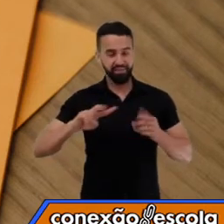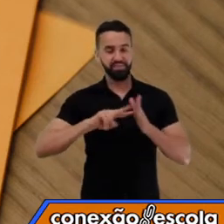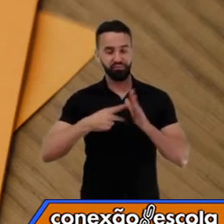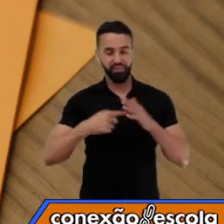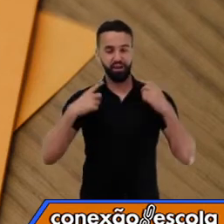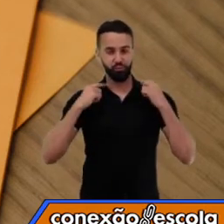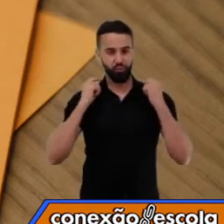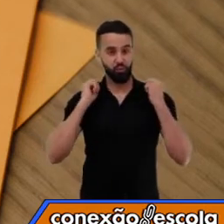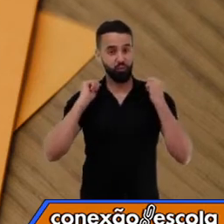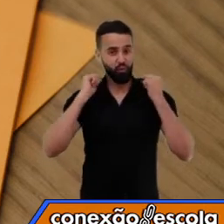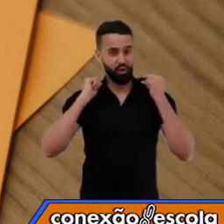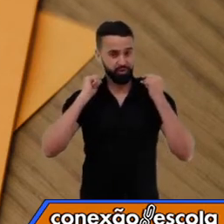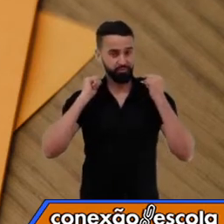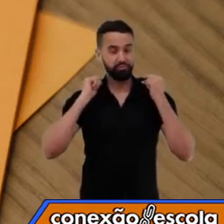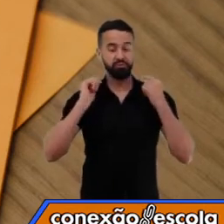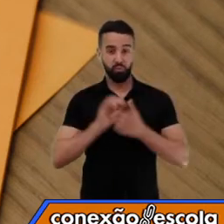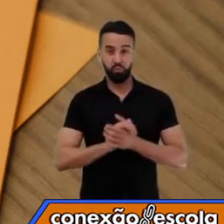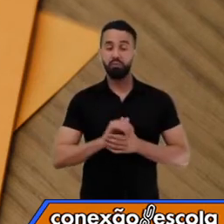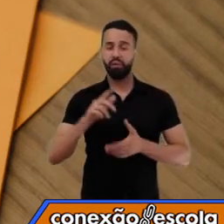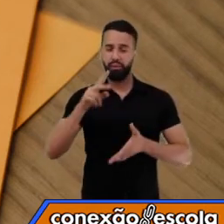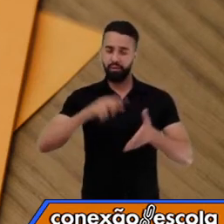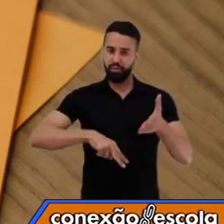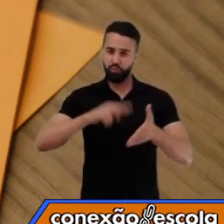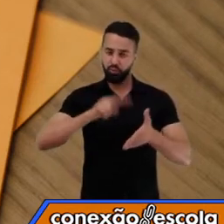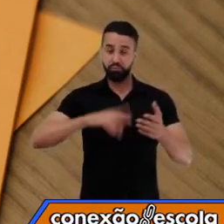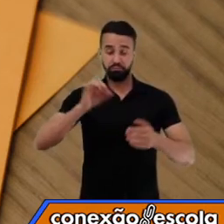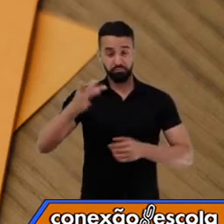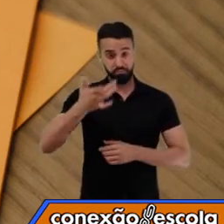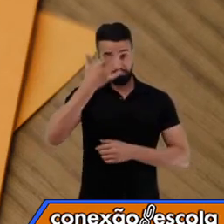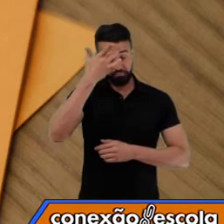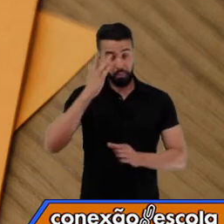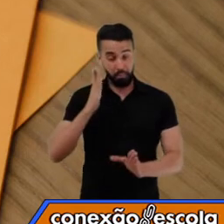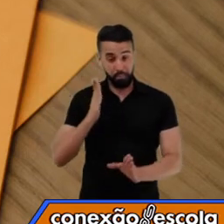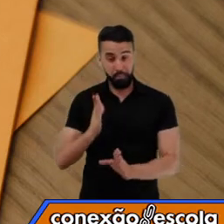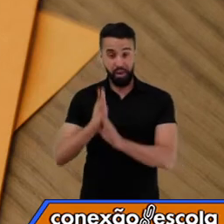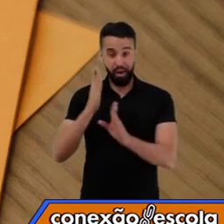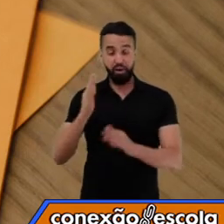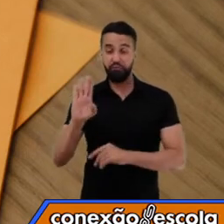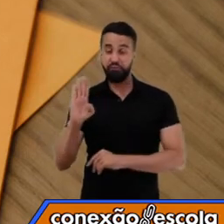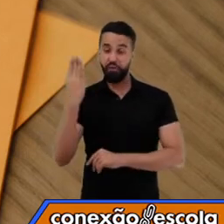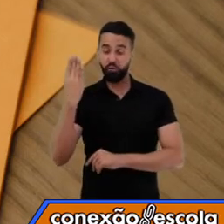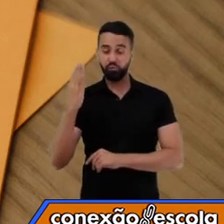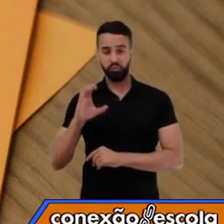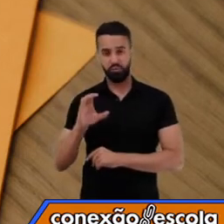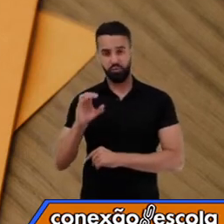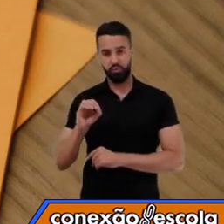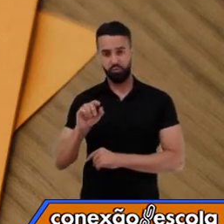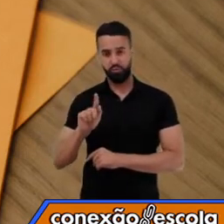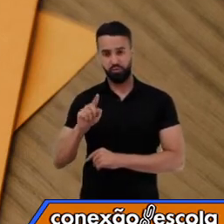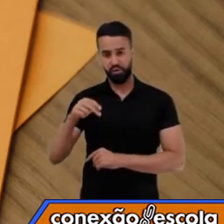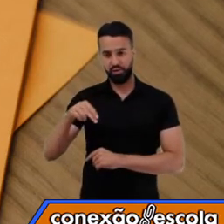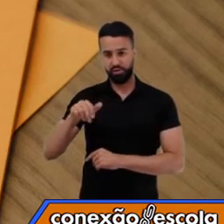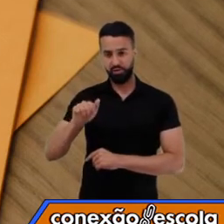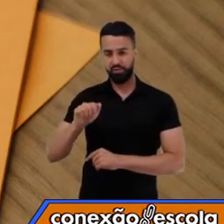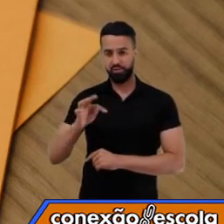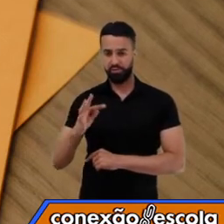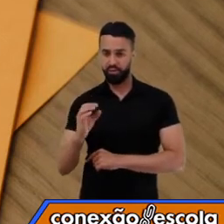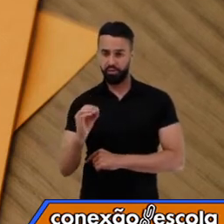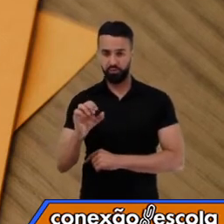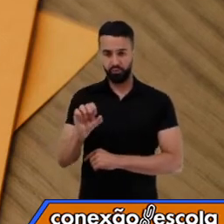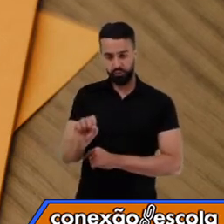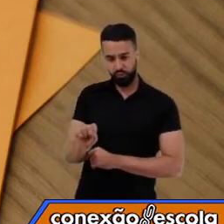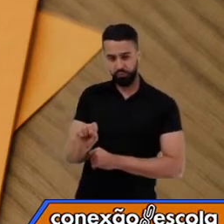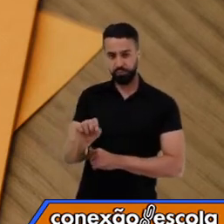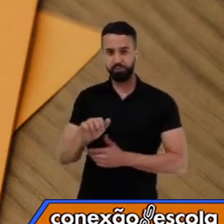leitura e com muita memorização você consegue identificar os falsos cognatos em língua inglesa vamos lá